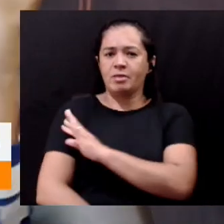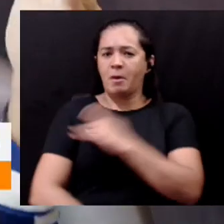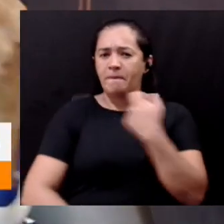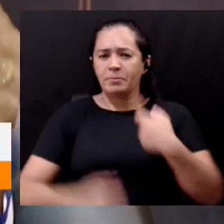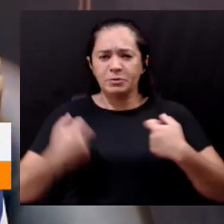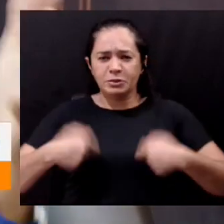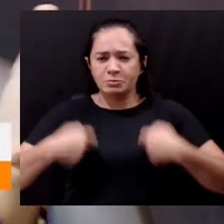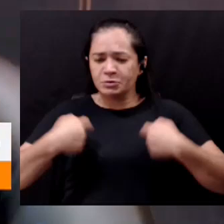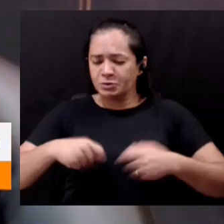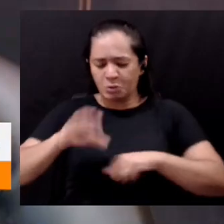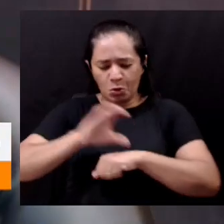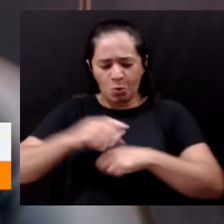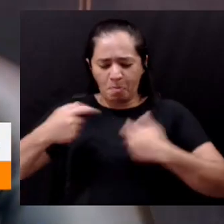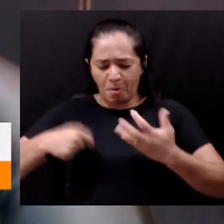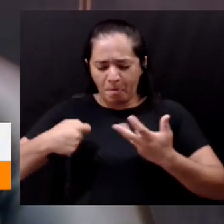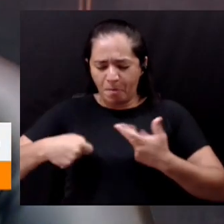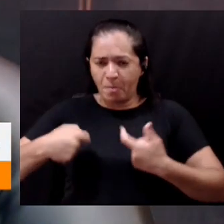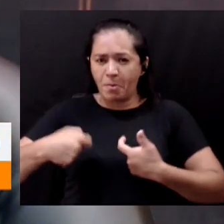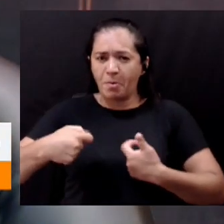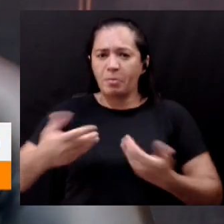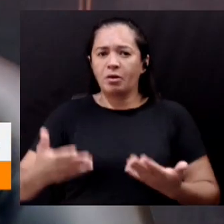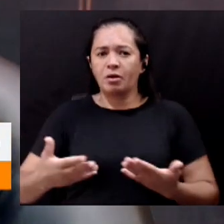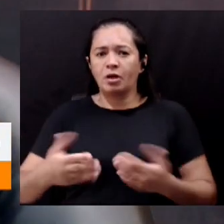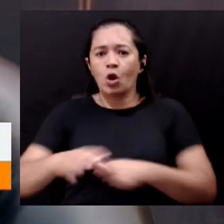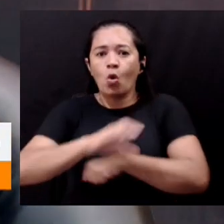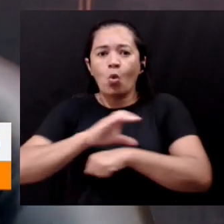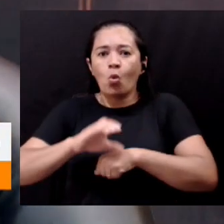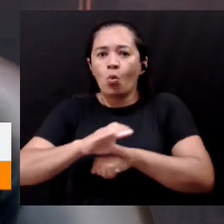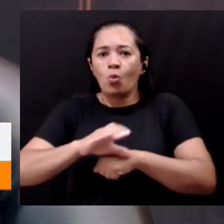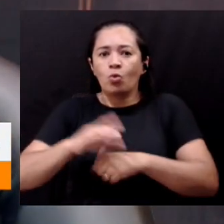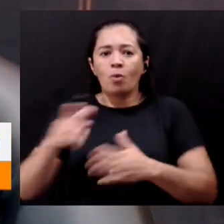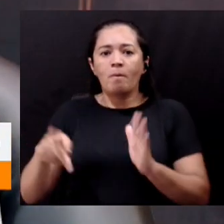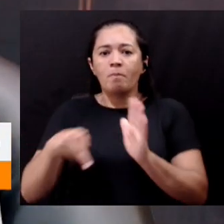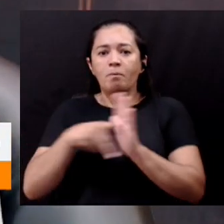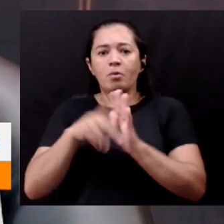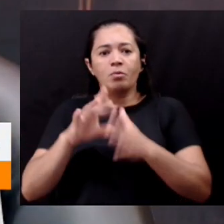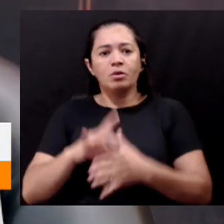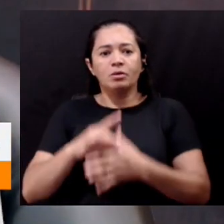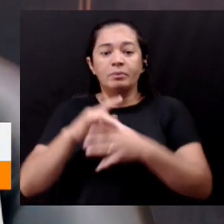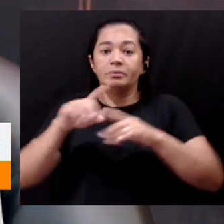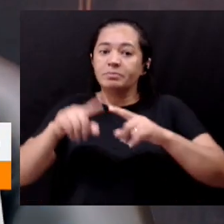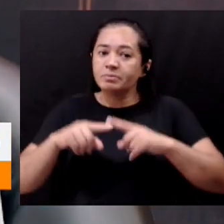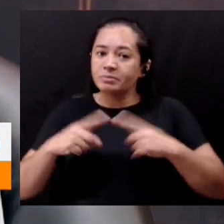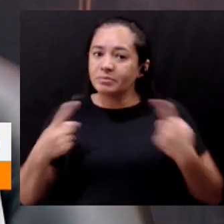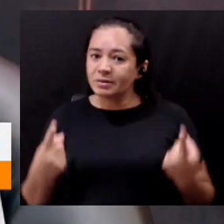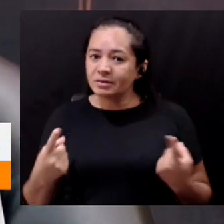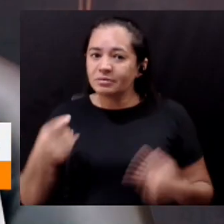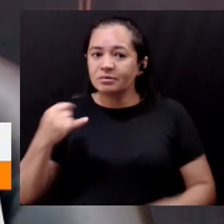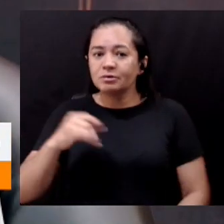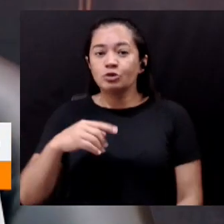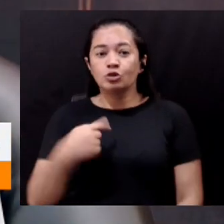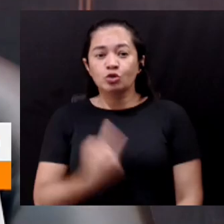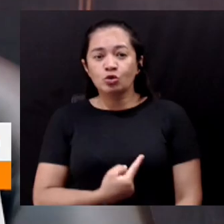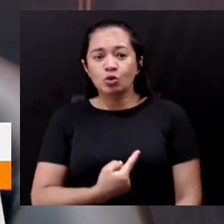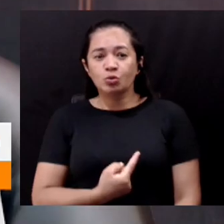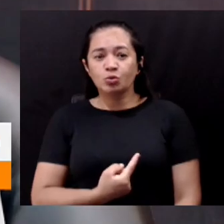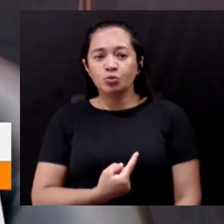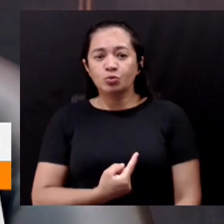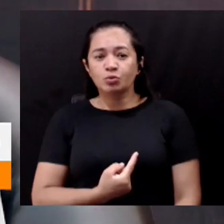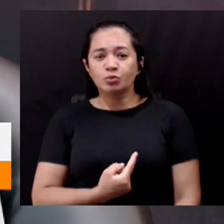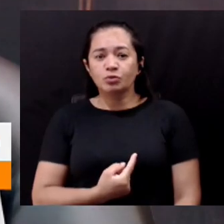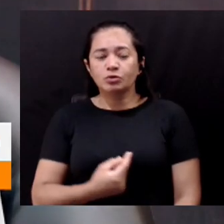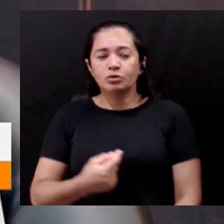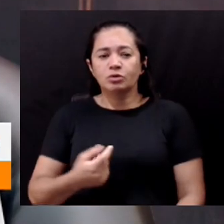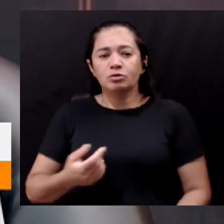preciso, né, inclusive cursos, por exemplo, de liderança. Porém, se nós não temos, com consistência um trabalho